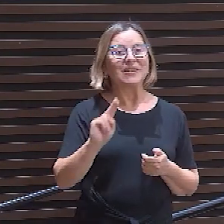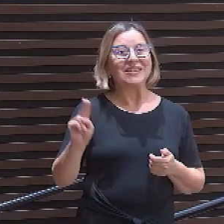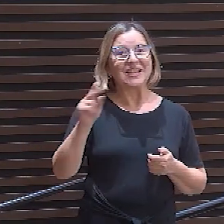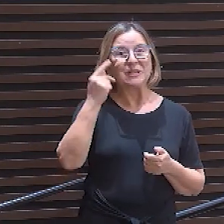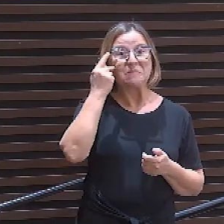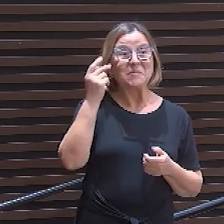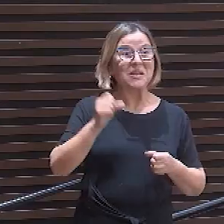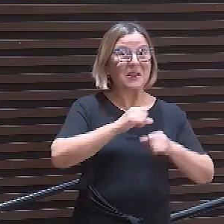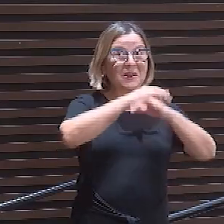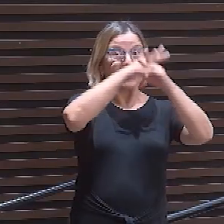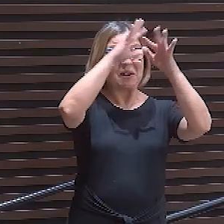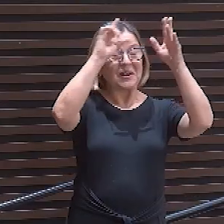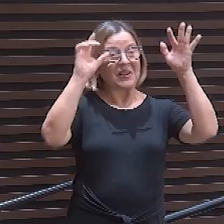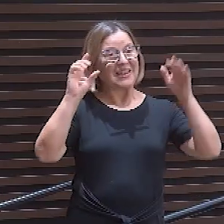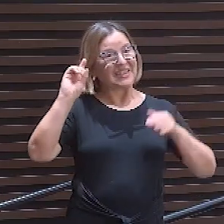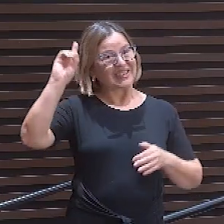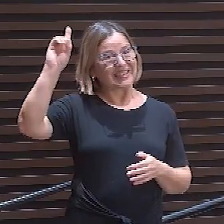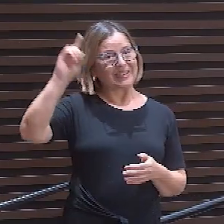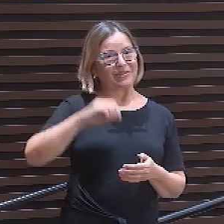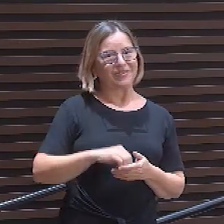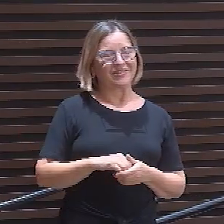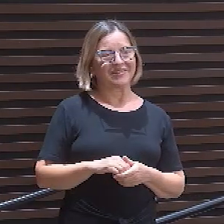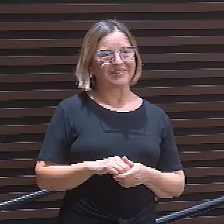Fazendo da riqueza não